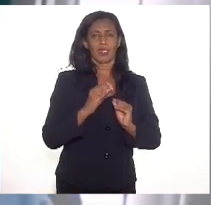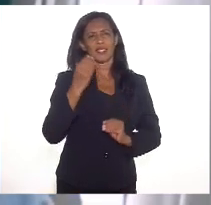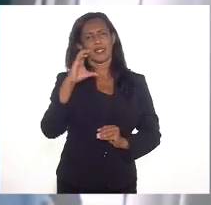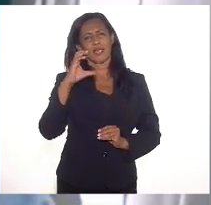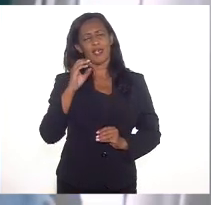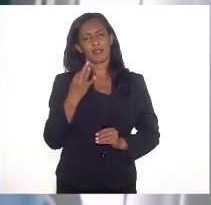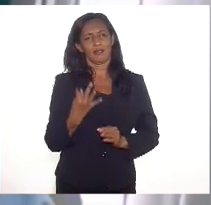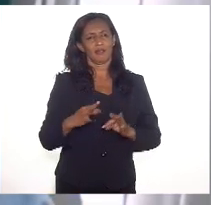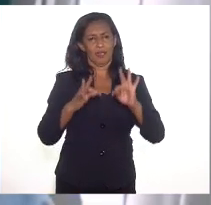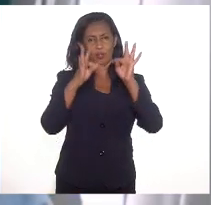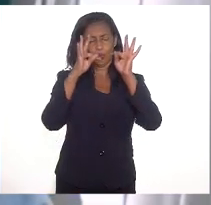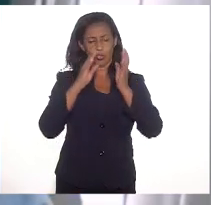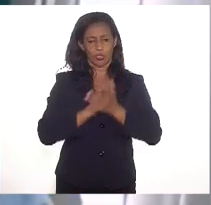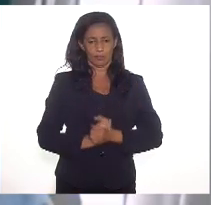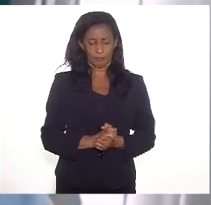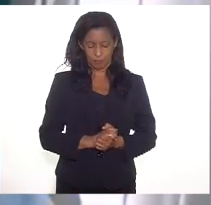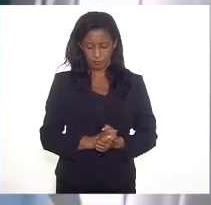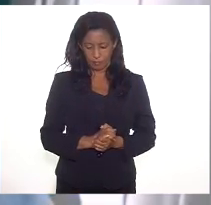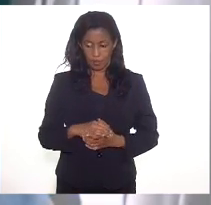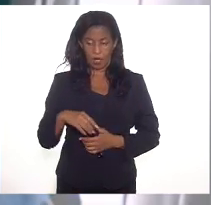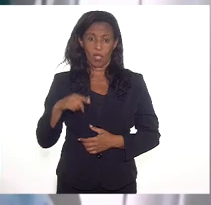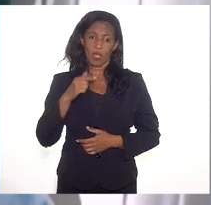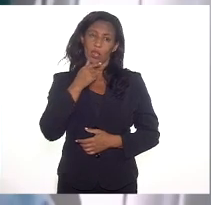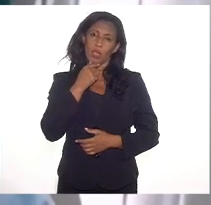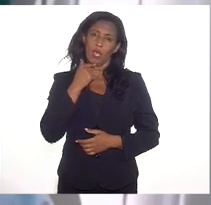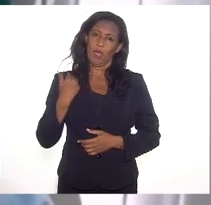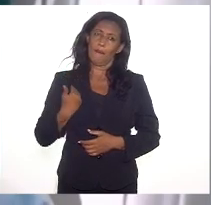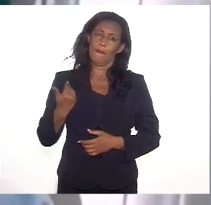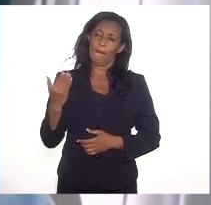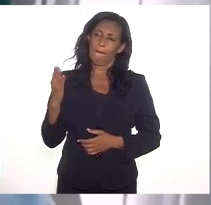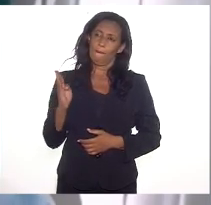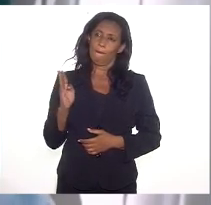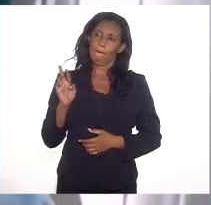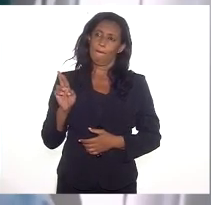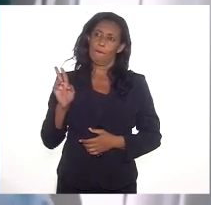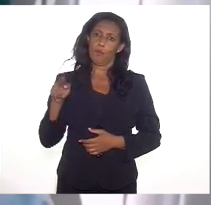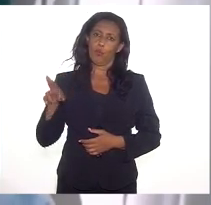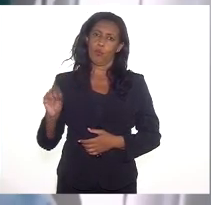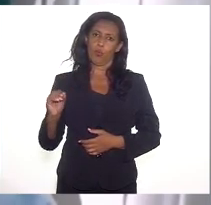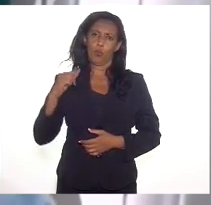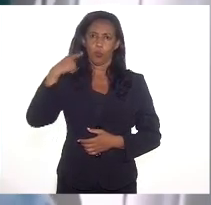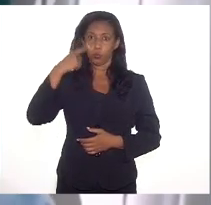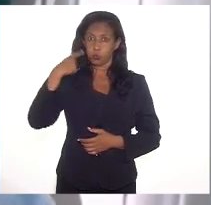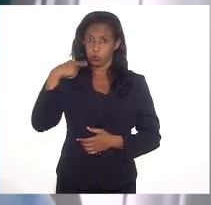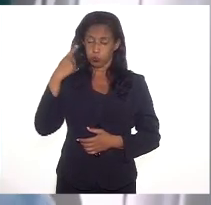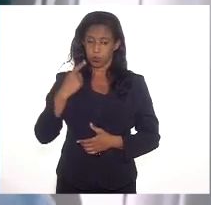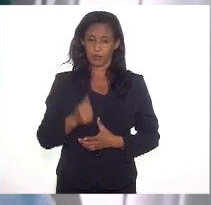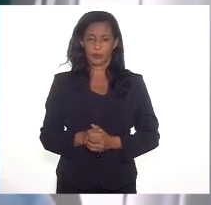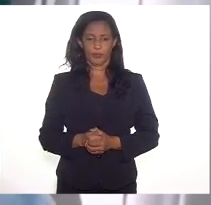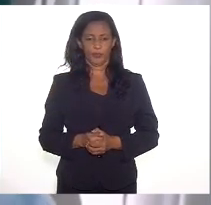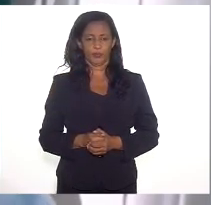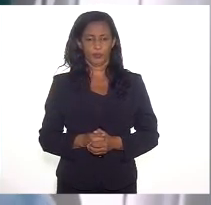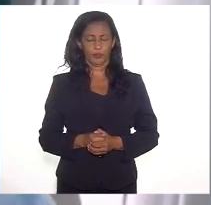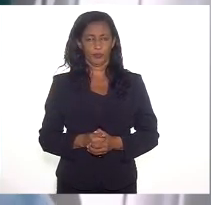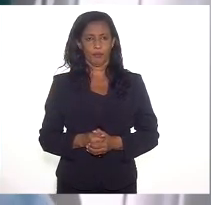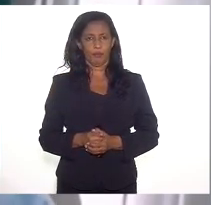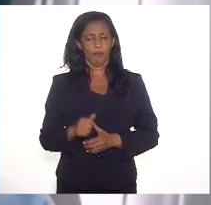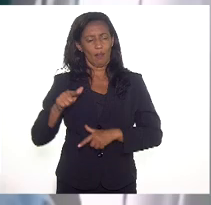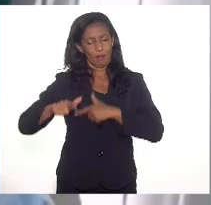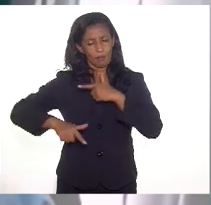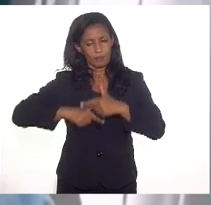Tecnologia. E o Bruno Gonçalves Ribeiro, um advogado militante convertido para a área da